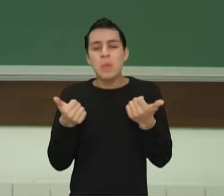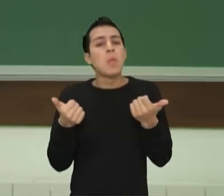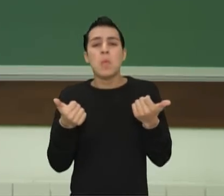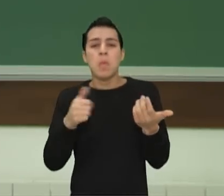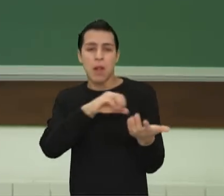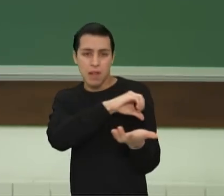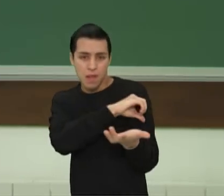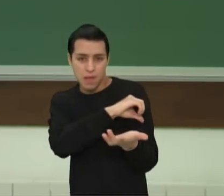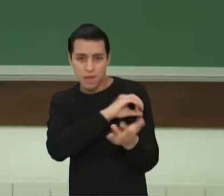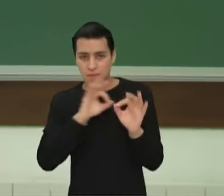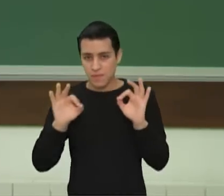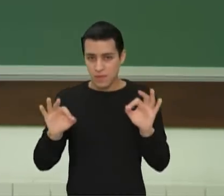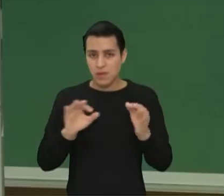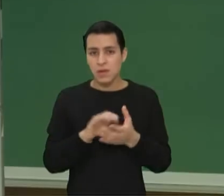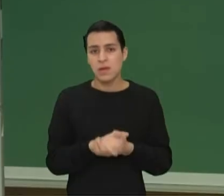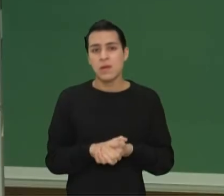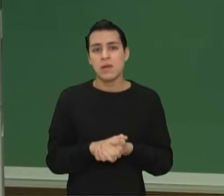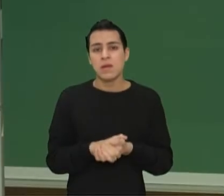ano.